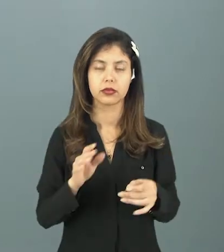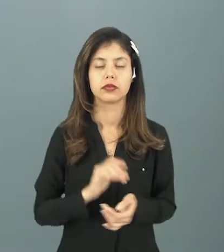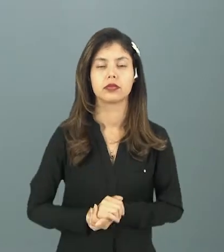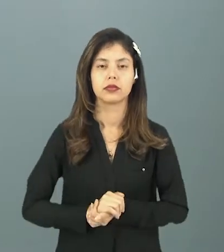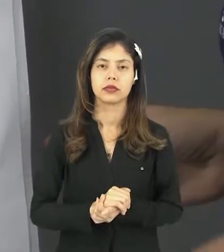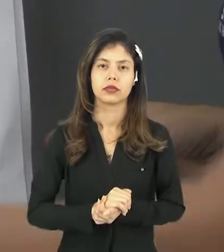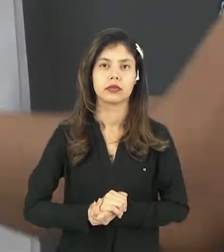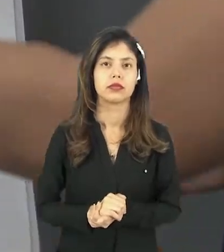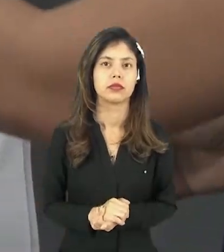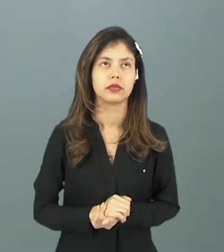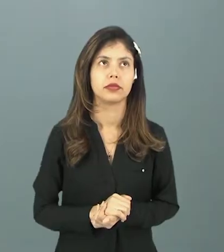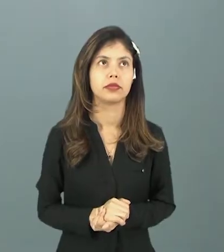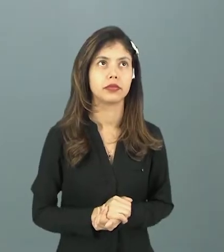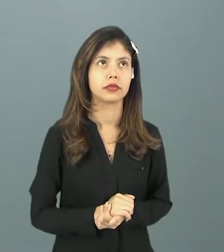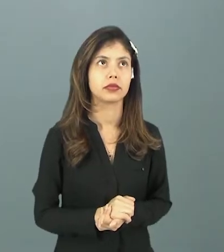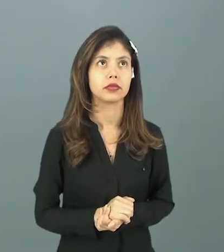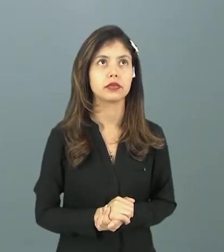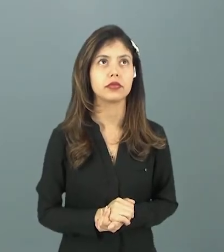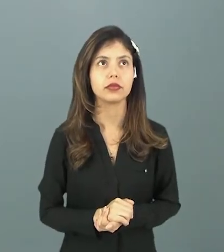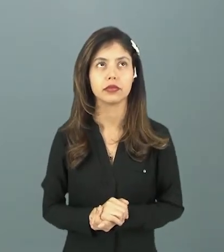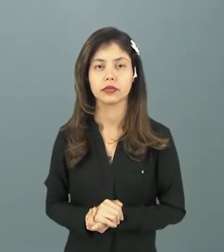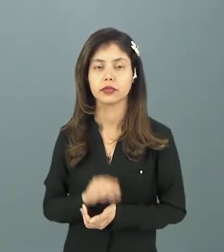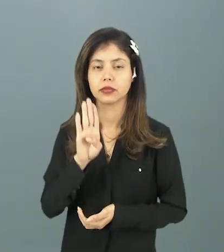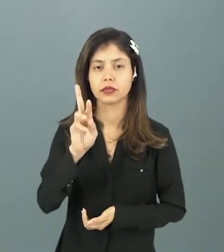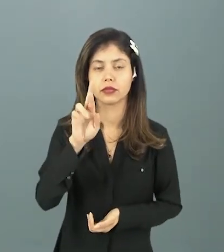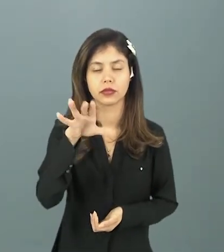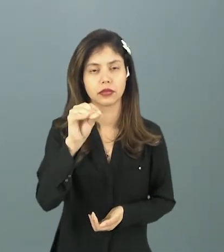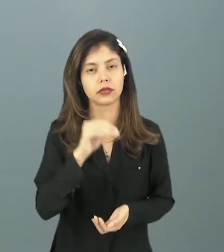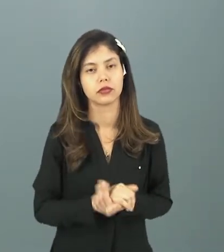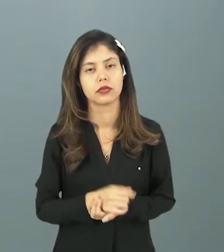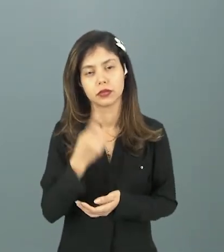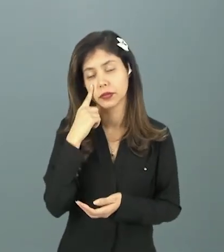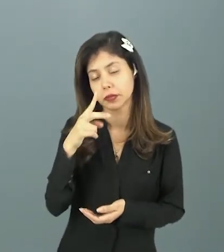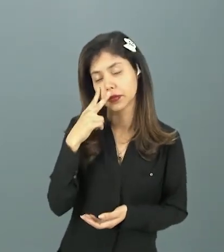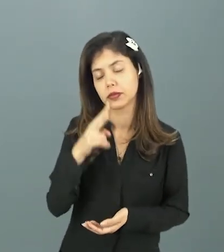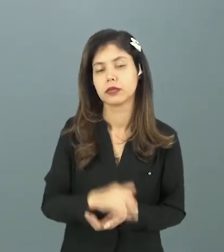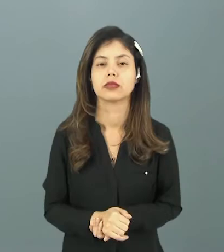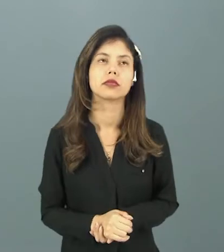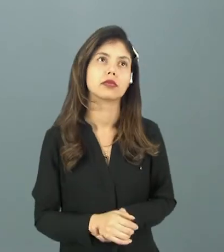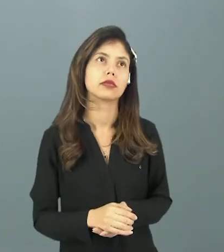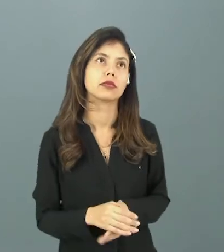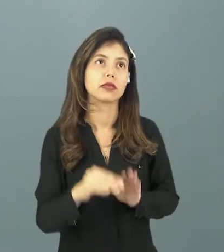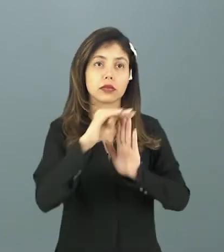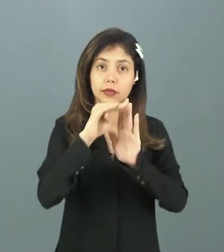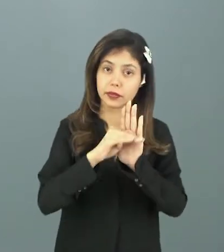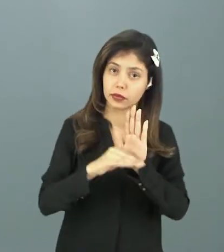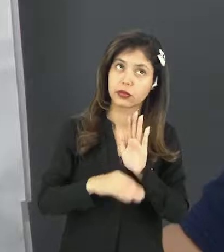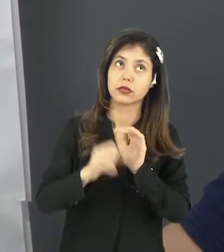ela tá aqui. Burro e branco aqui. Vocês viram, ó? Nessa ordem aqui.